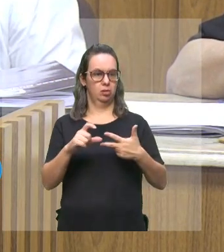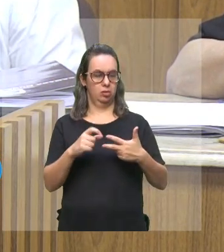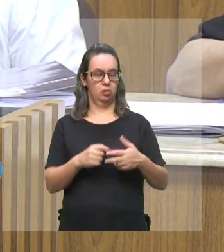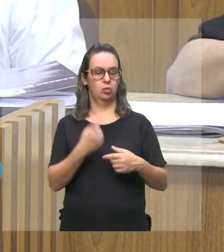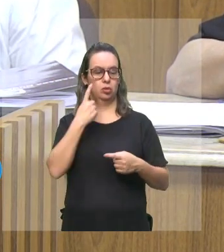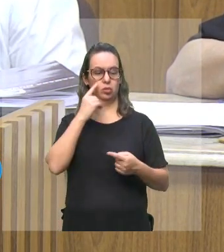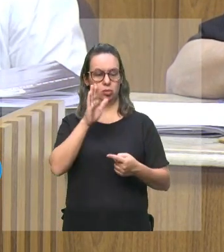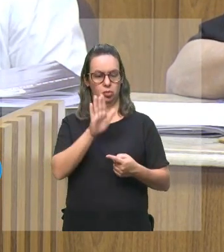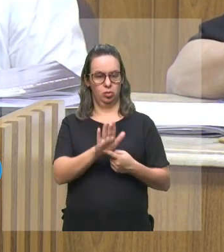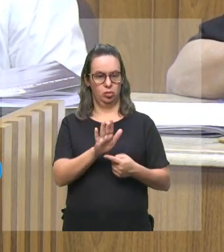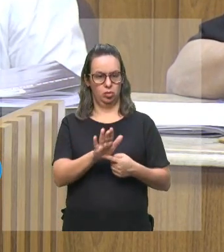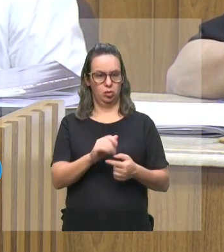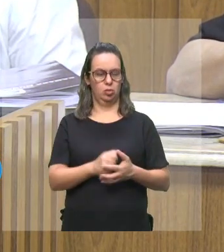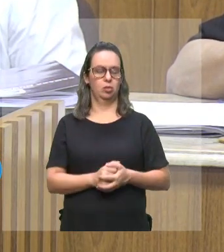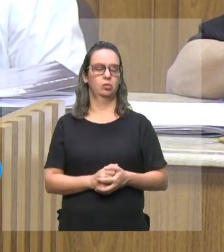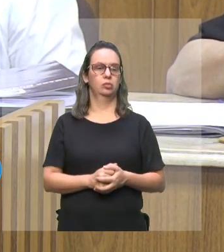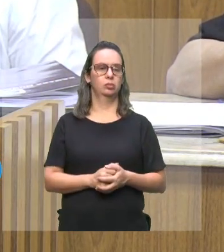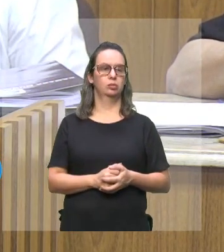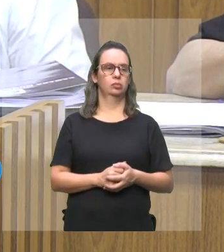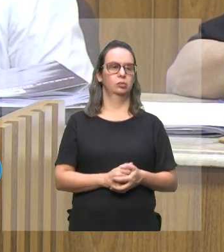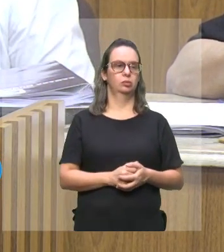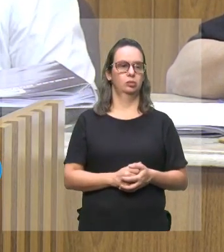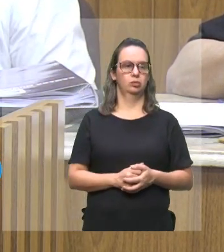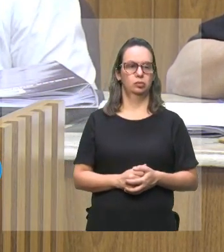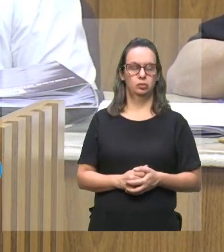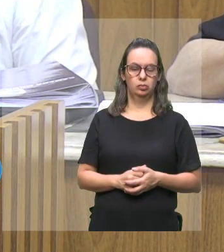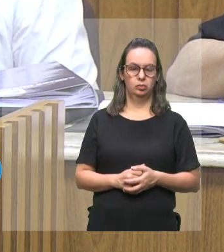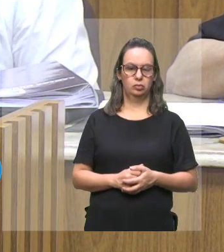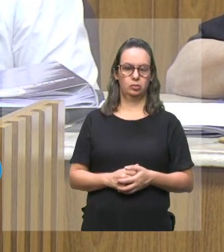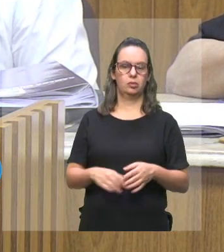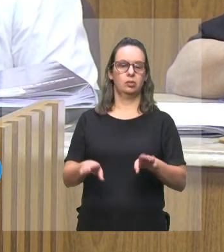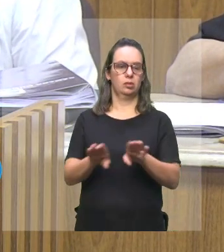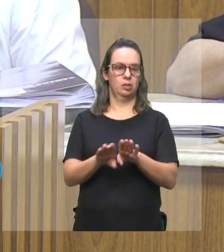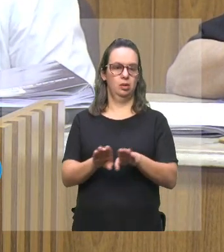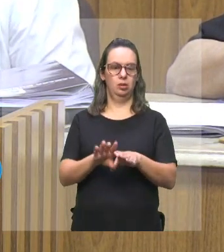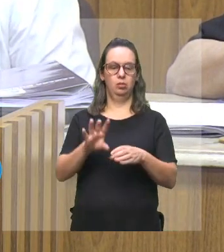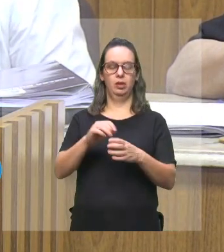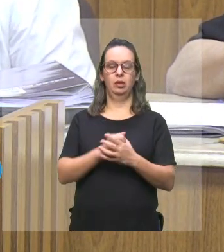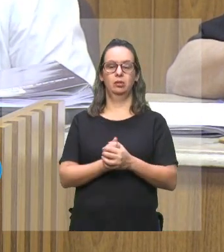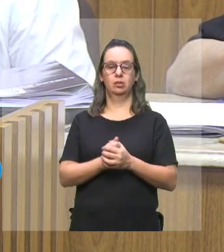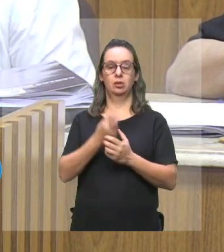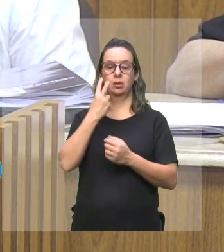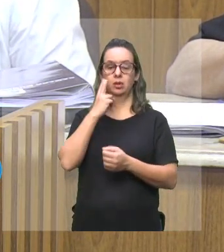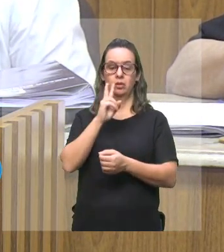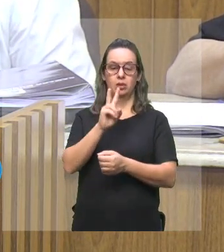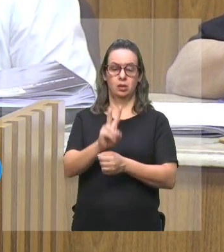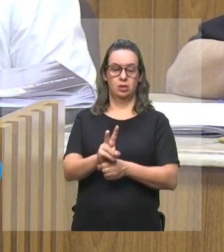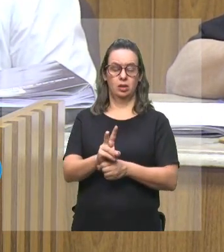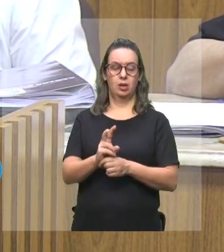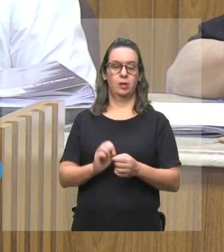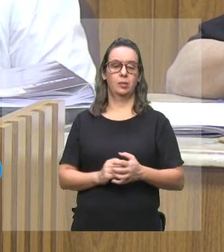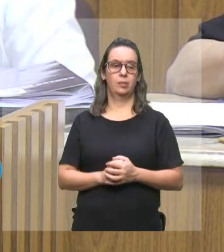administração indireta, que inclui visitar órgãos municipais e fazer